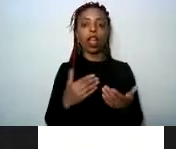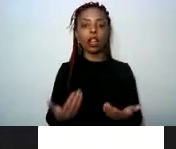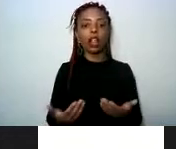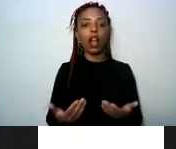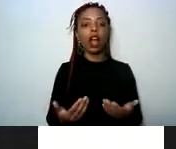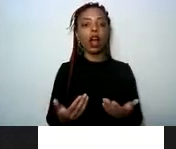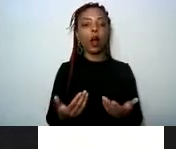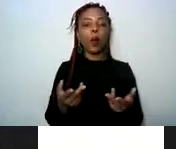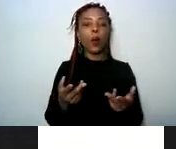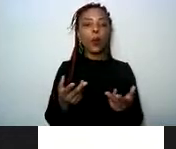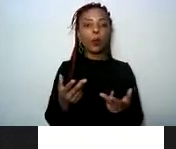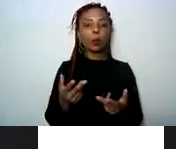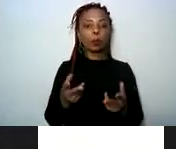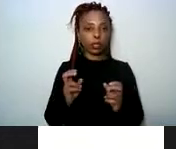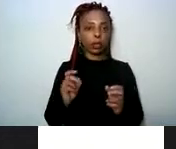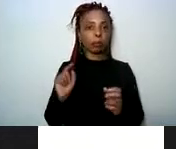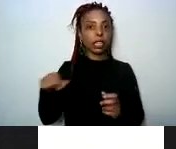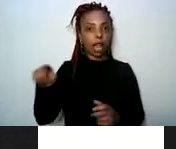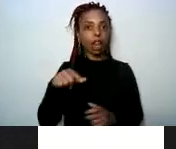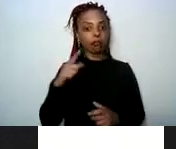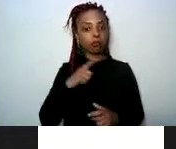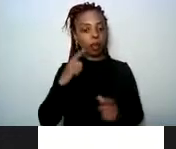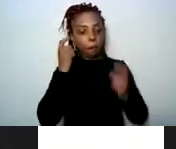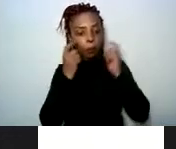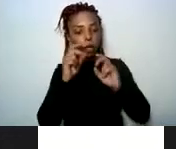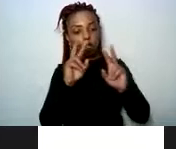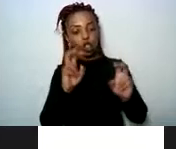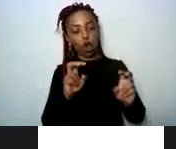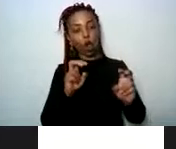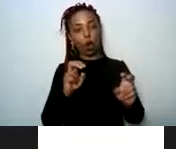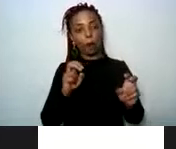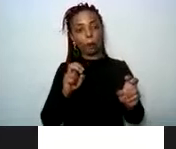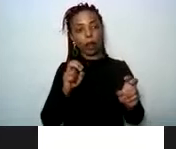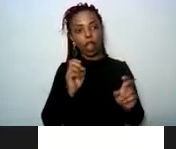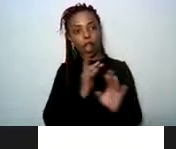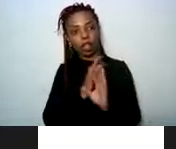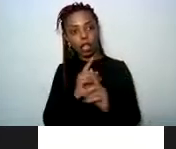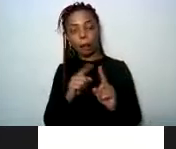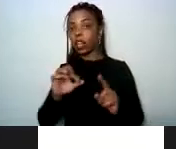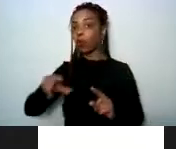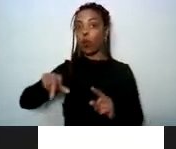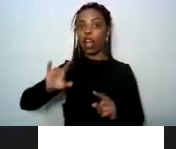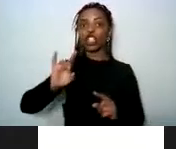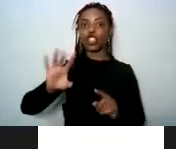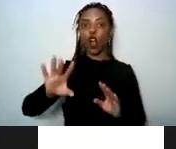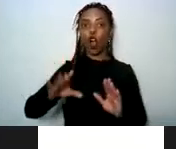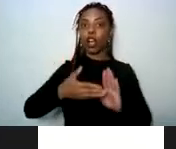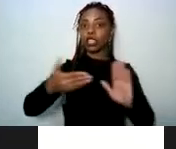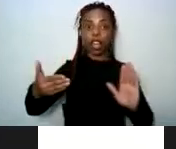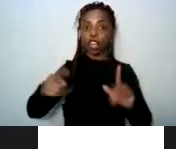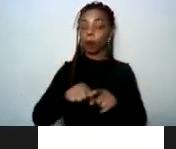olhar para a questão urbana, para além da questão estética e arquitetural. E aí,